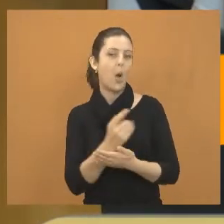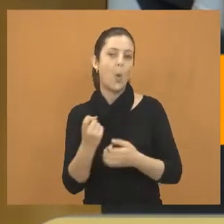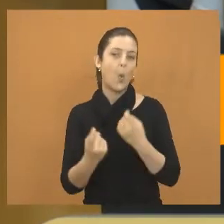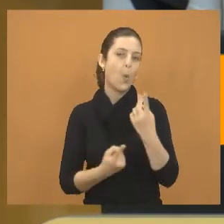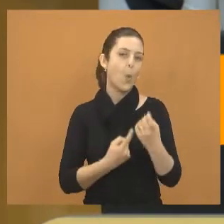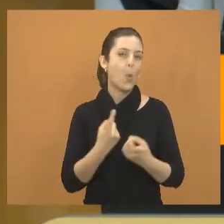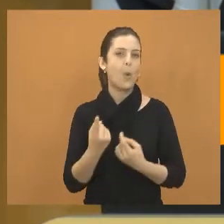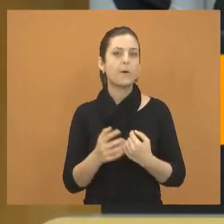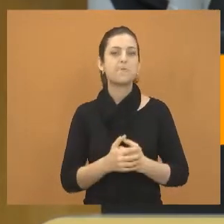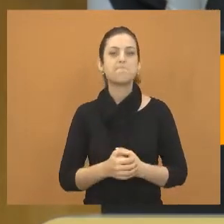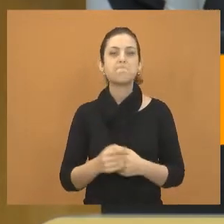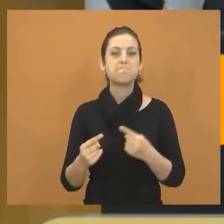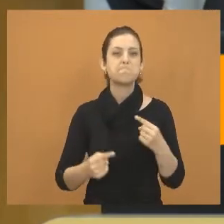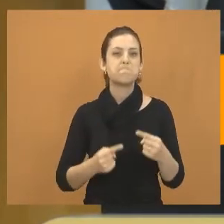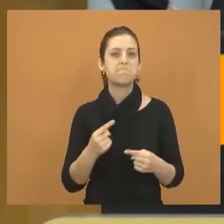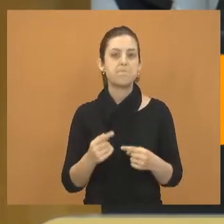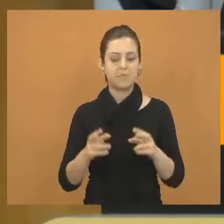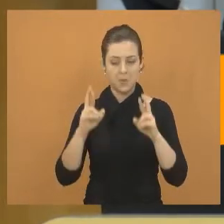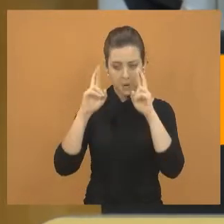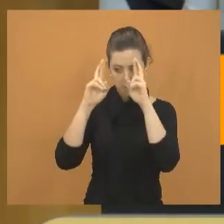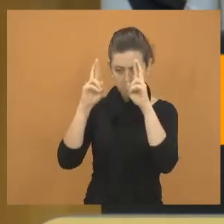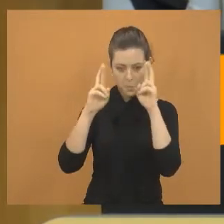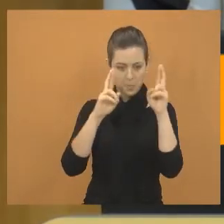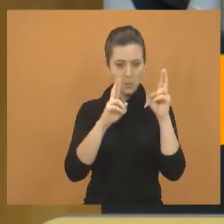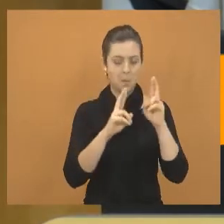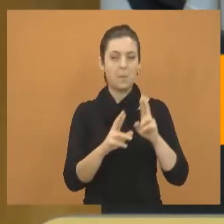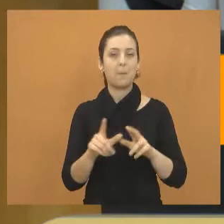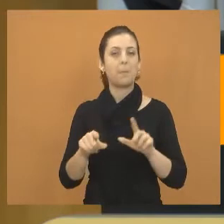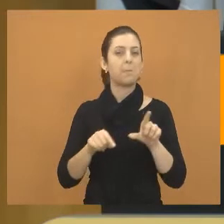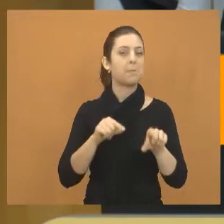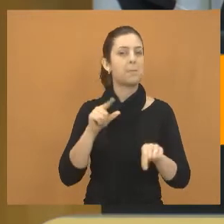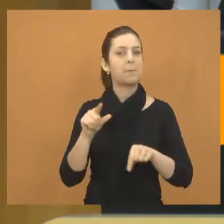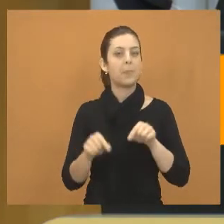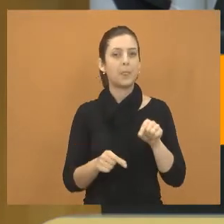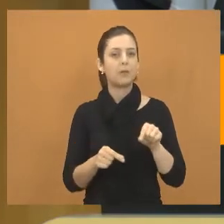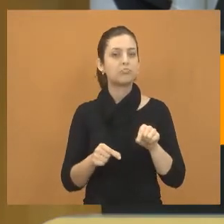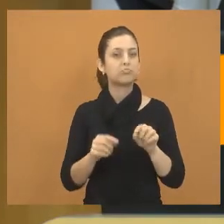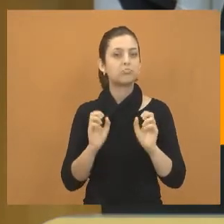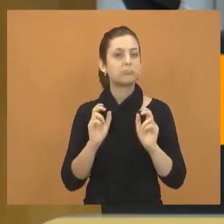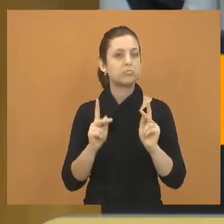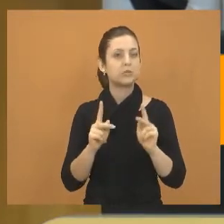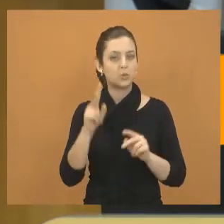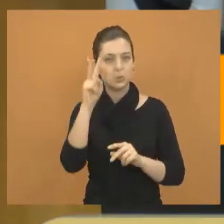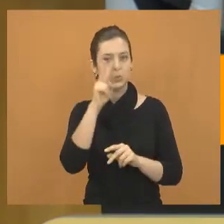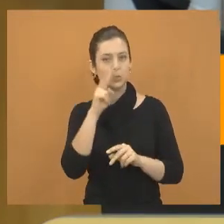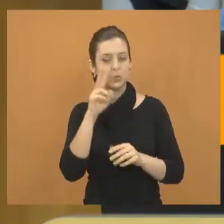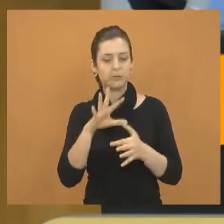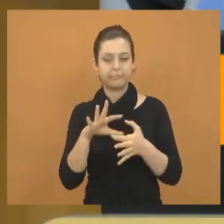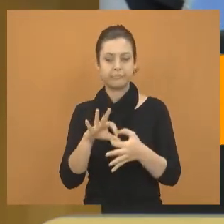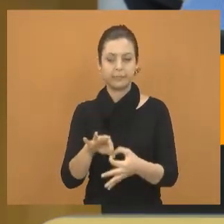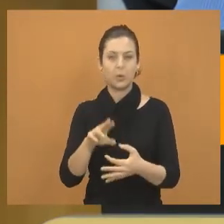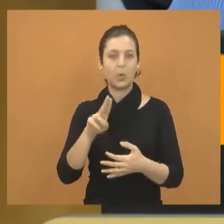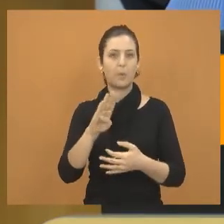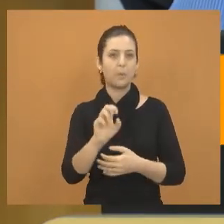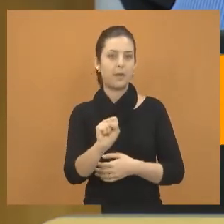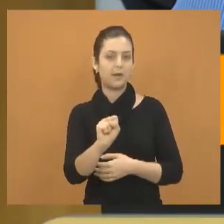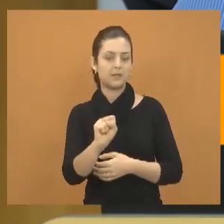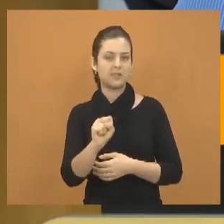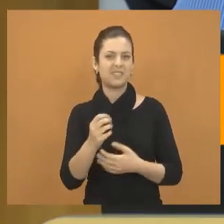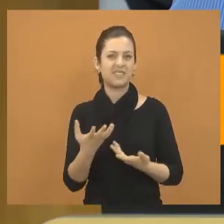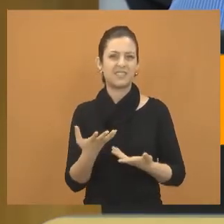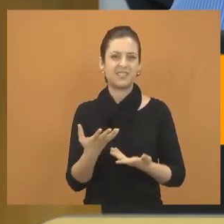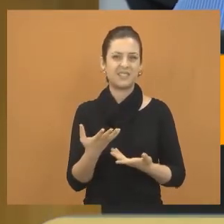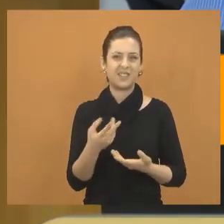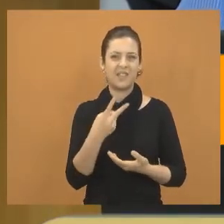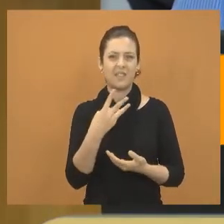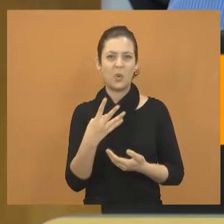contrariedades, e até respeito que a decisão foi muito bem tomada, essa história da unidade básica 24 horas, que na minha opinião não